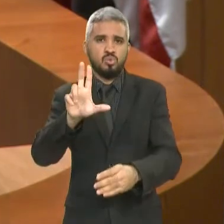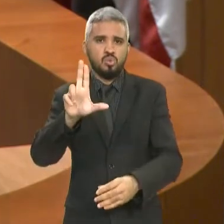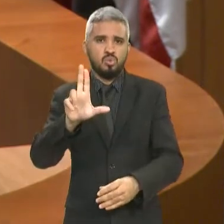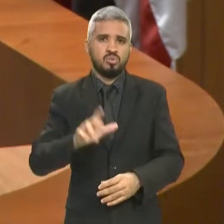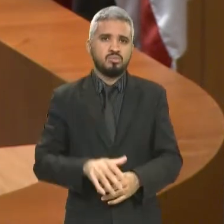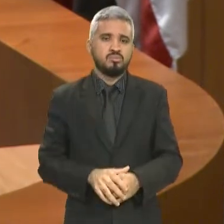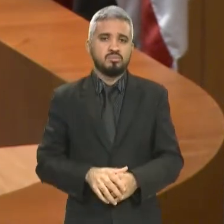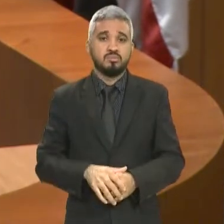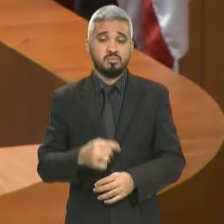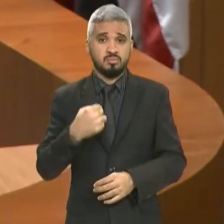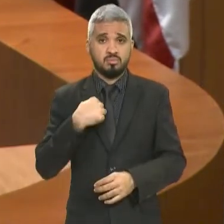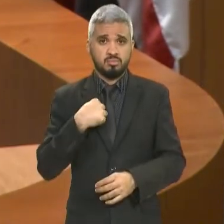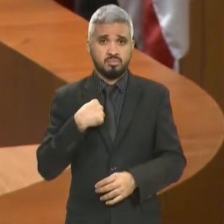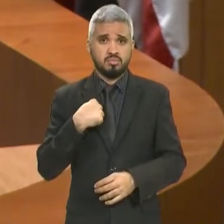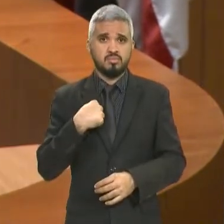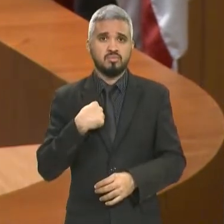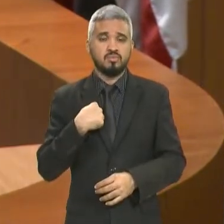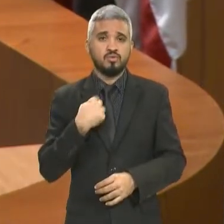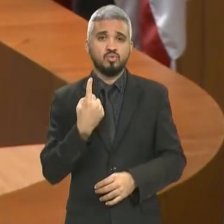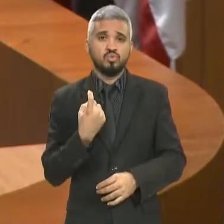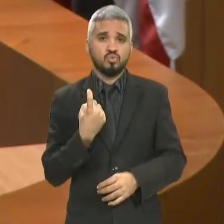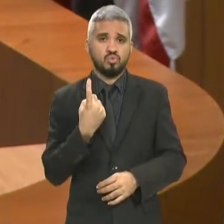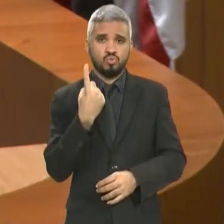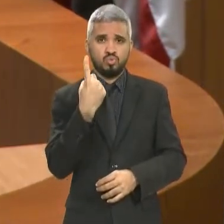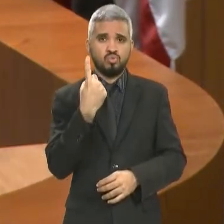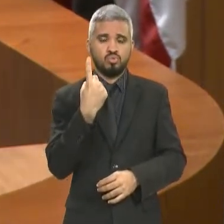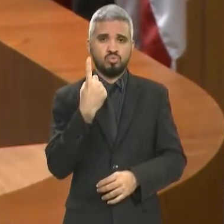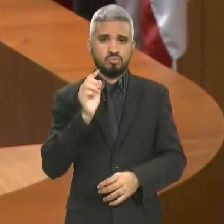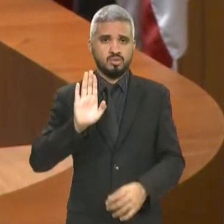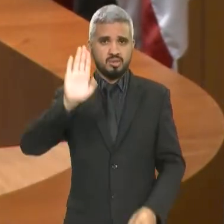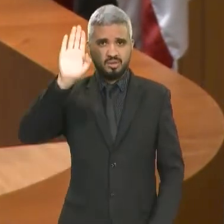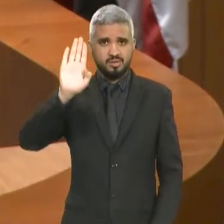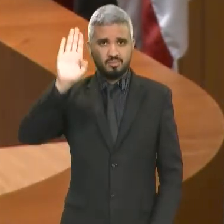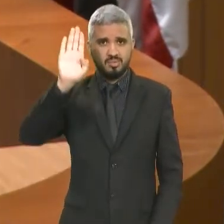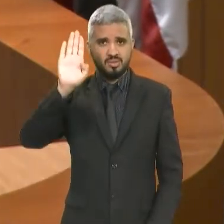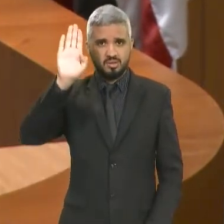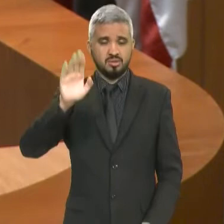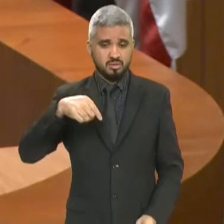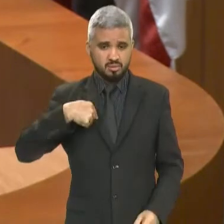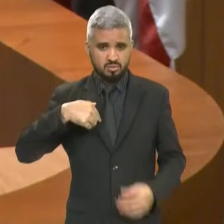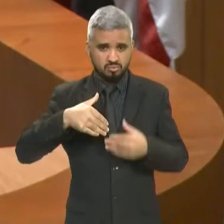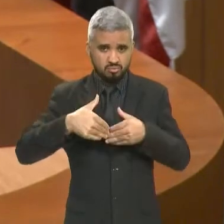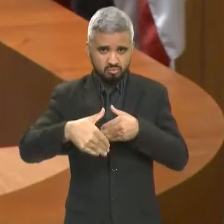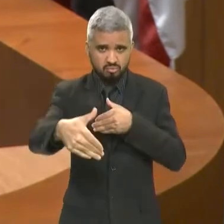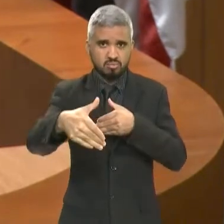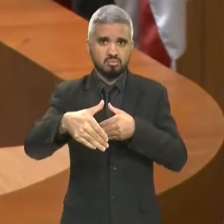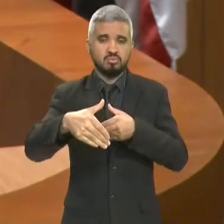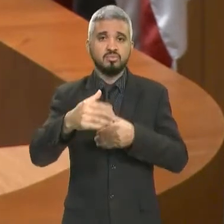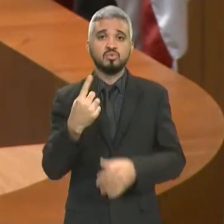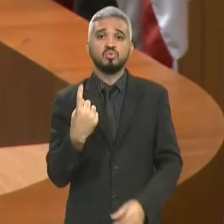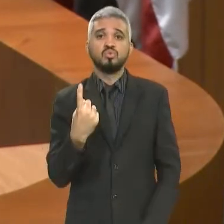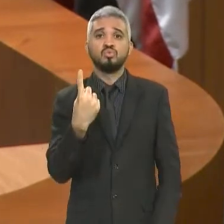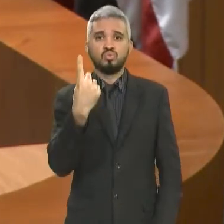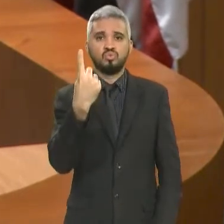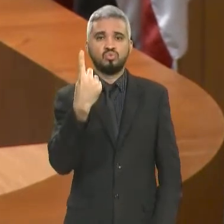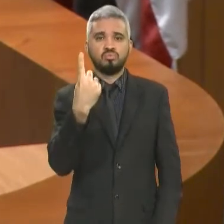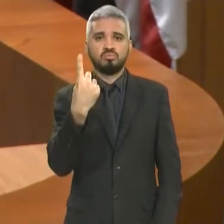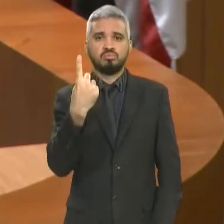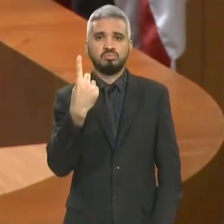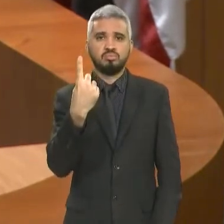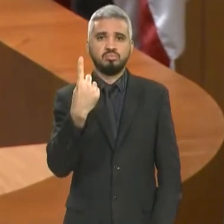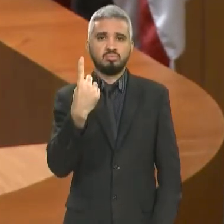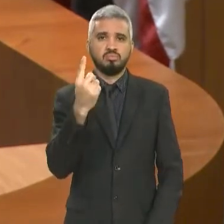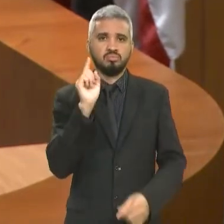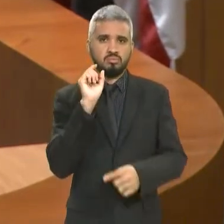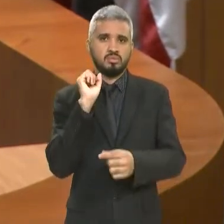agora exclusivamente, porque só tem uma campanha a ser feita, um militante entusiasmado